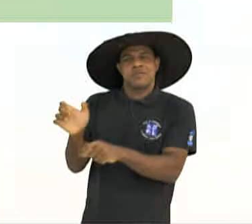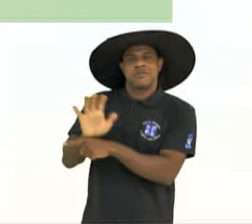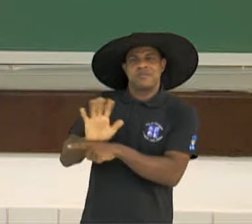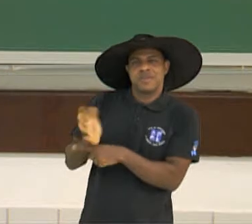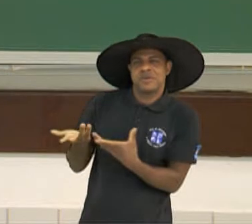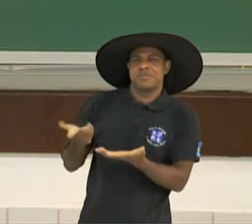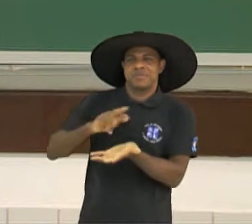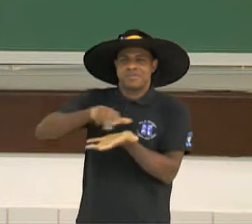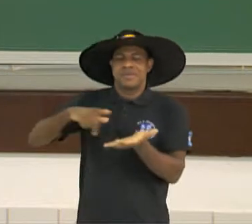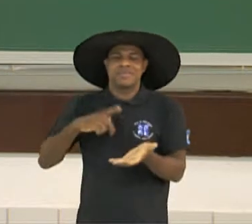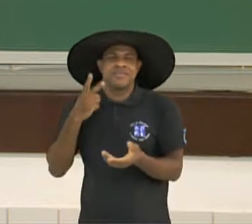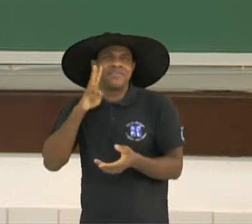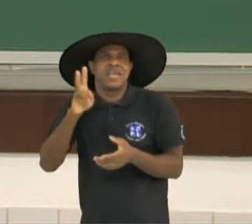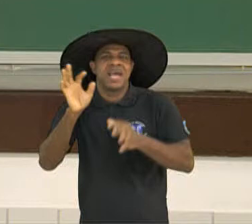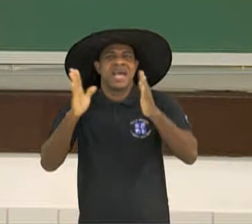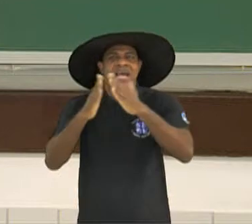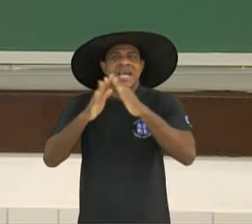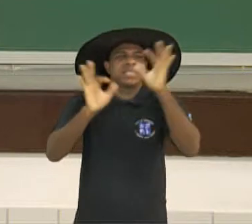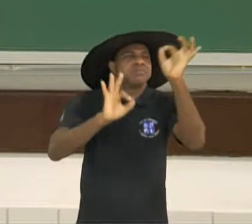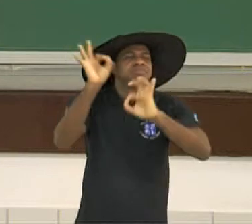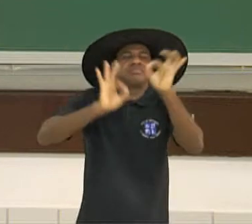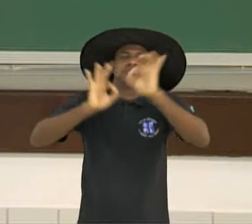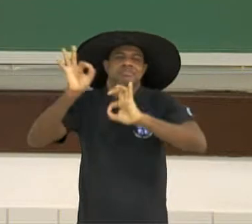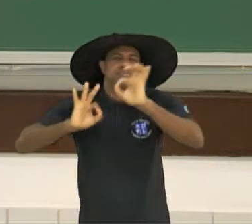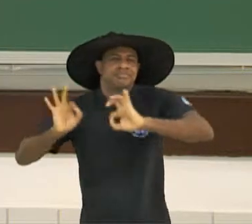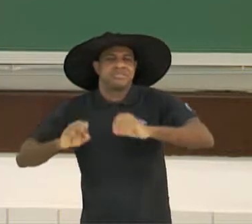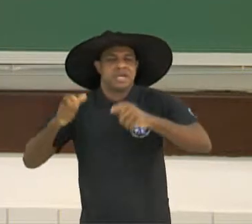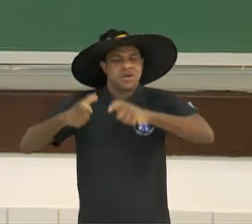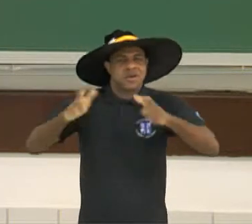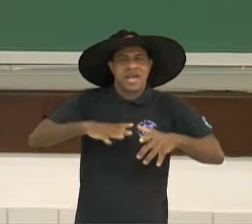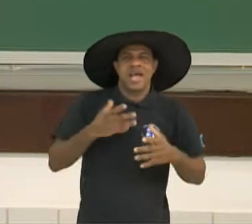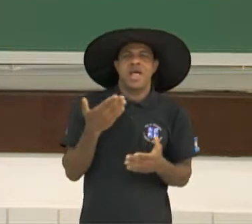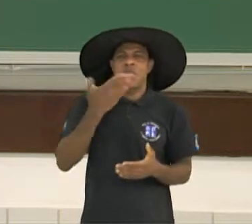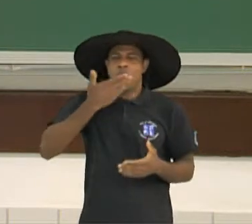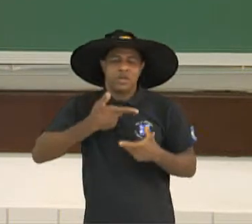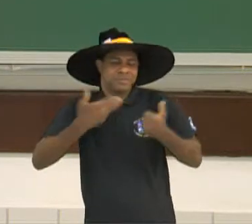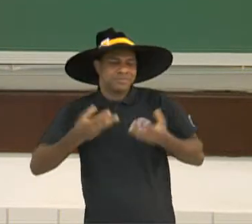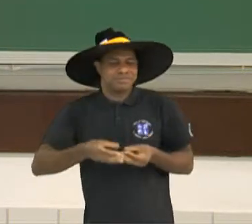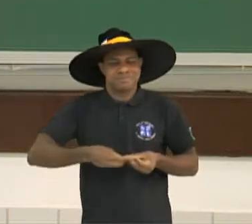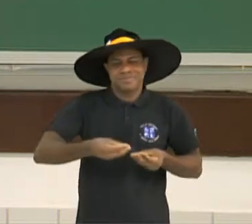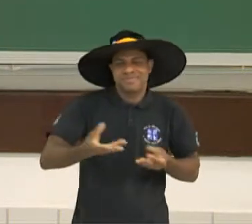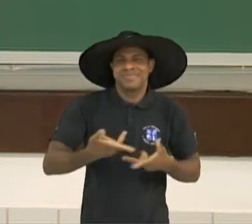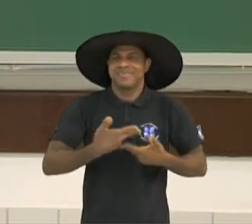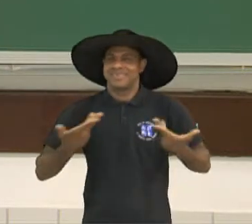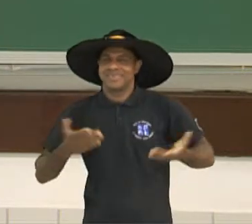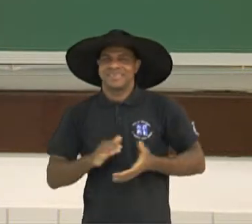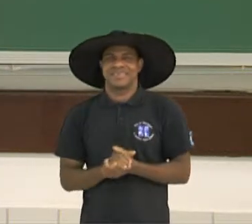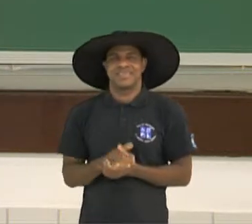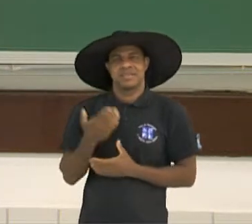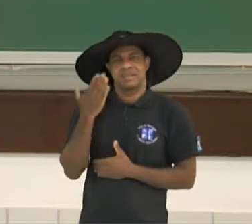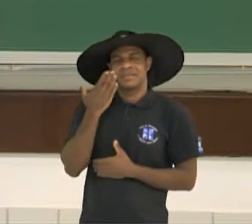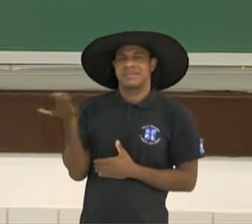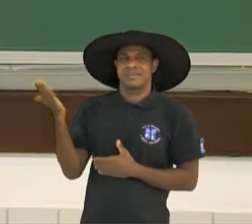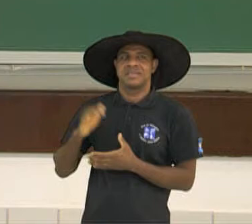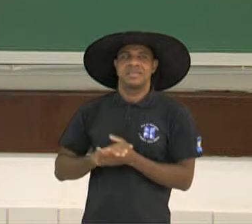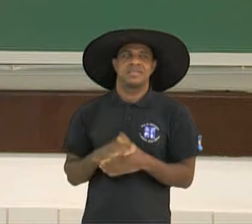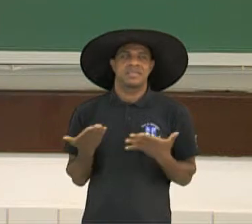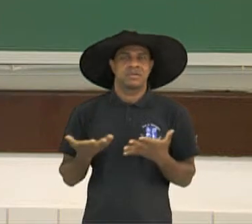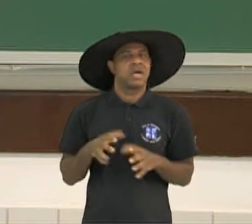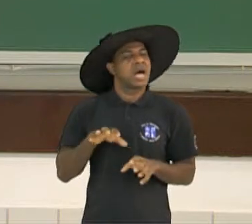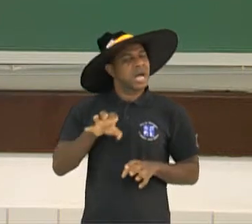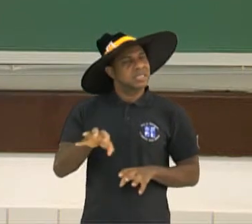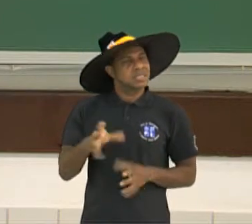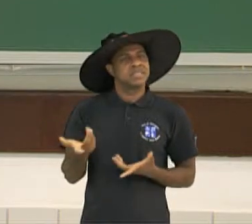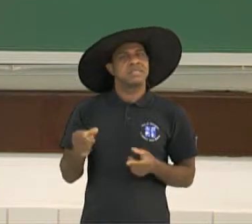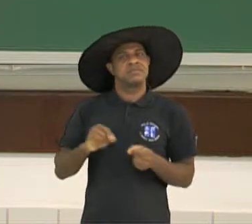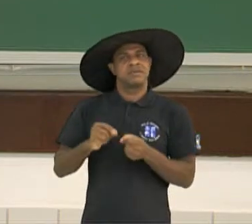ruas, as casas, as crianças passam buscando doces, e nós já vamos entrar nesse assunto também. Então, dessa forma, eles